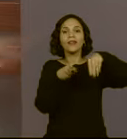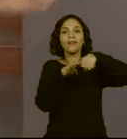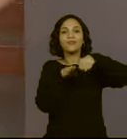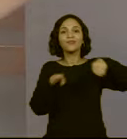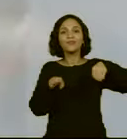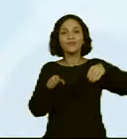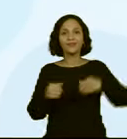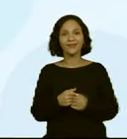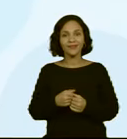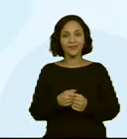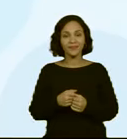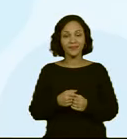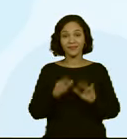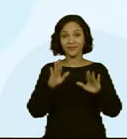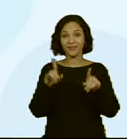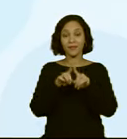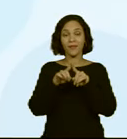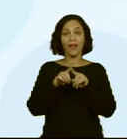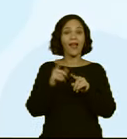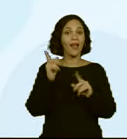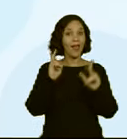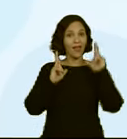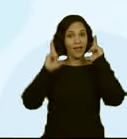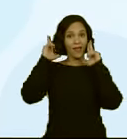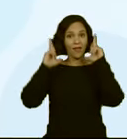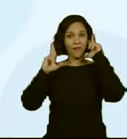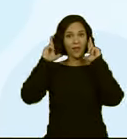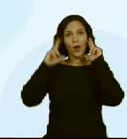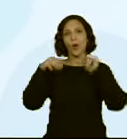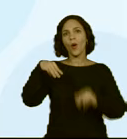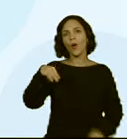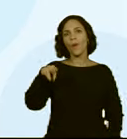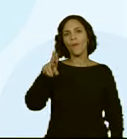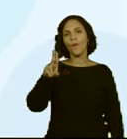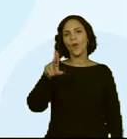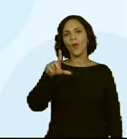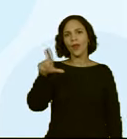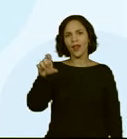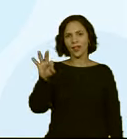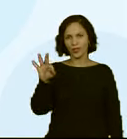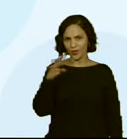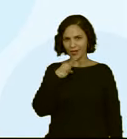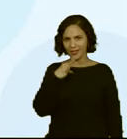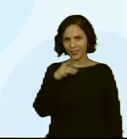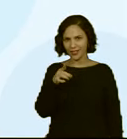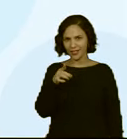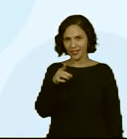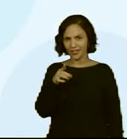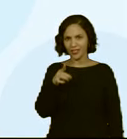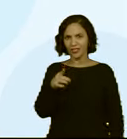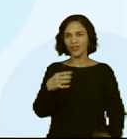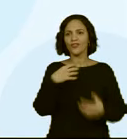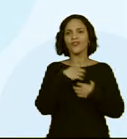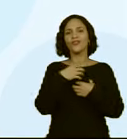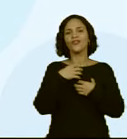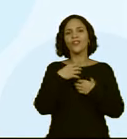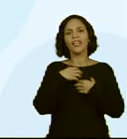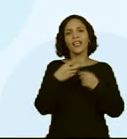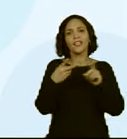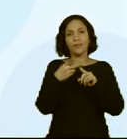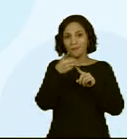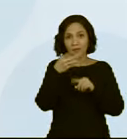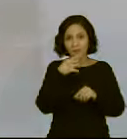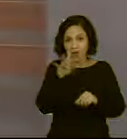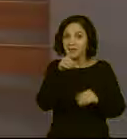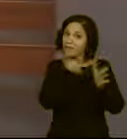aí para a gente o corte de cabelo mullet né não sei se vocês conhecem que já viu o corte de cabelo manda de